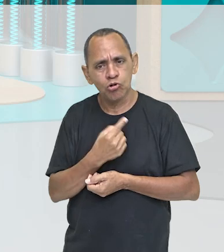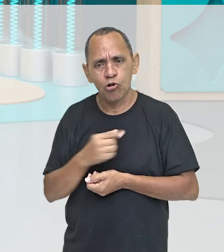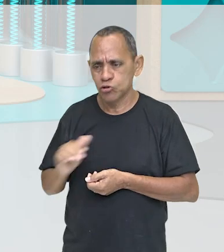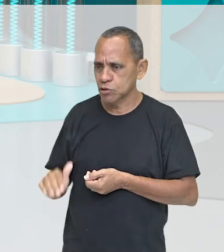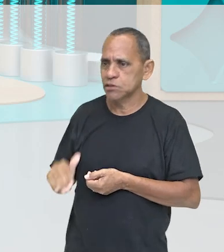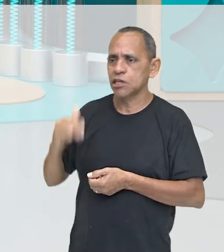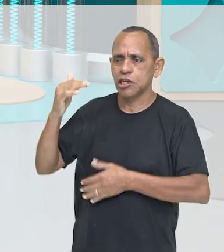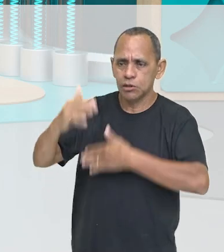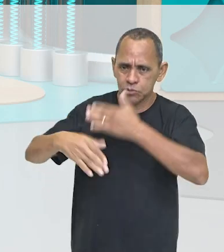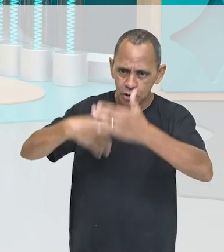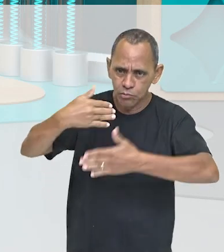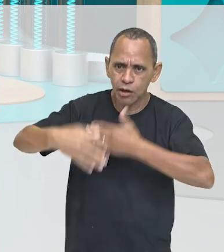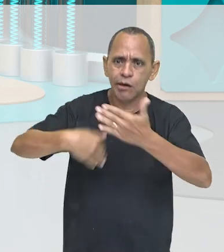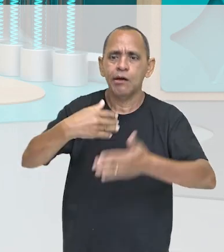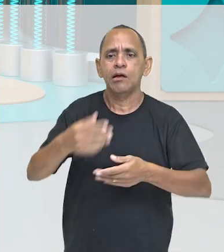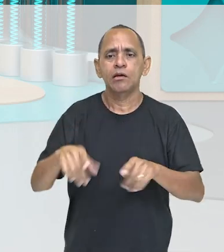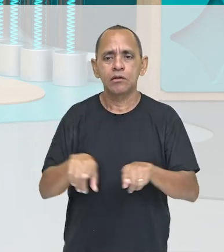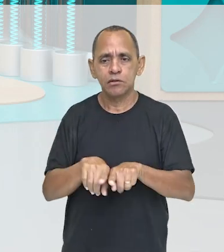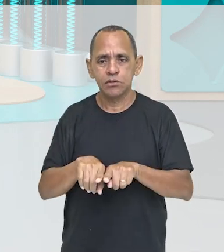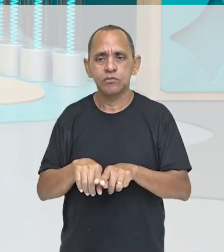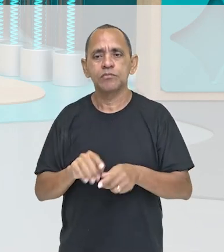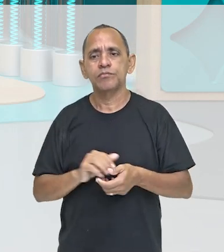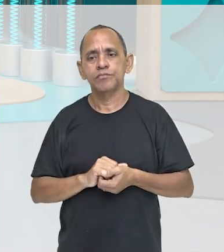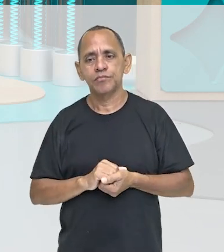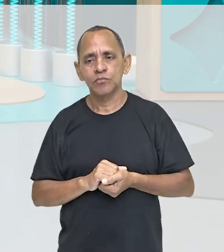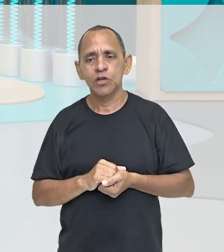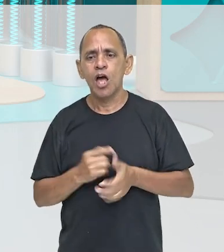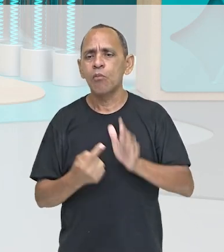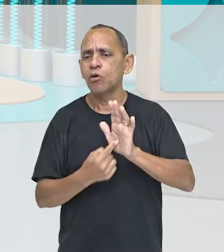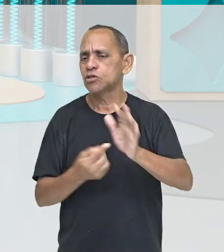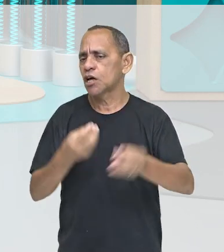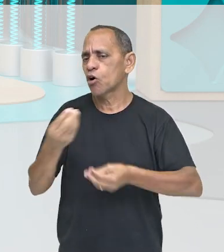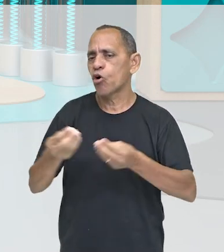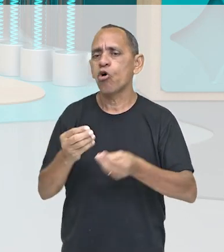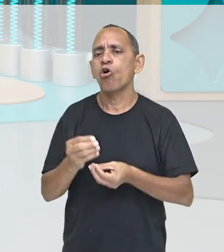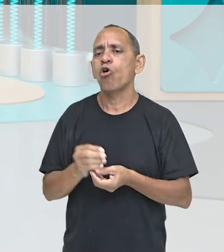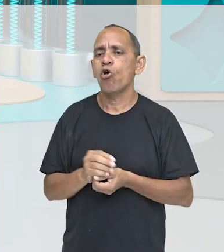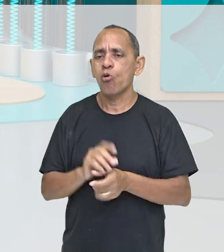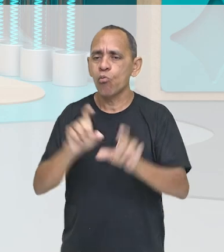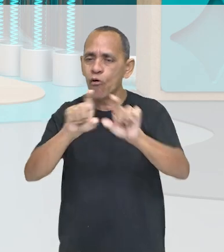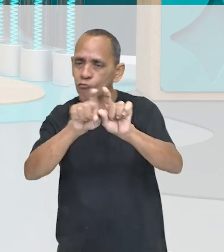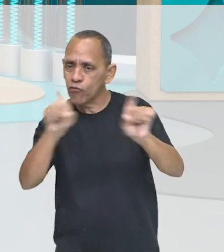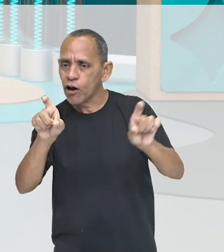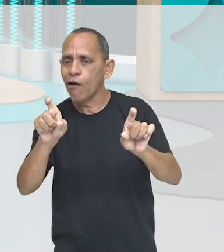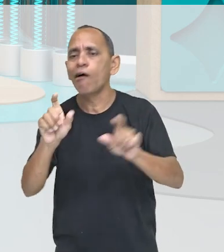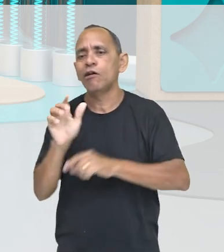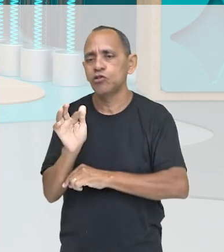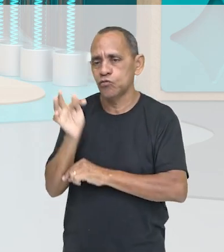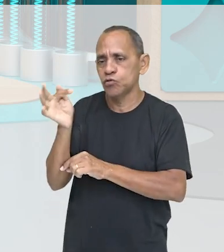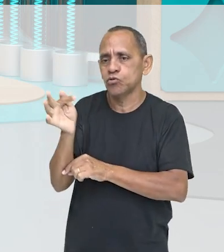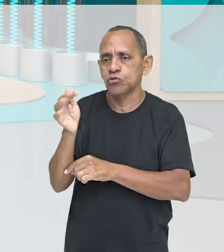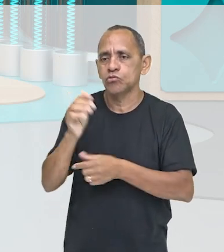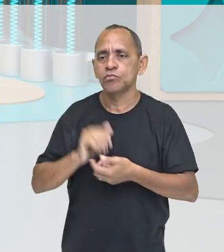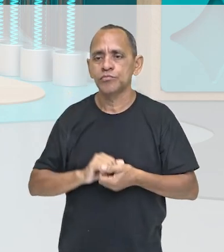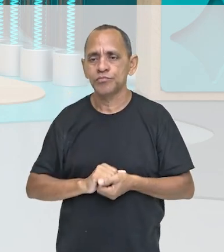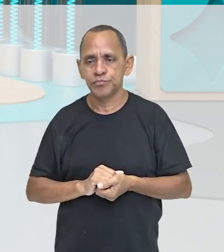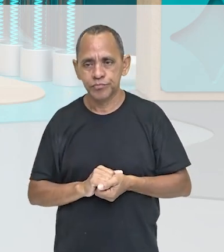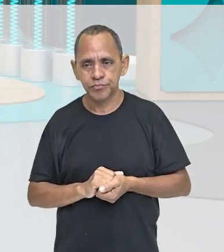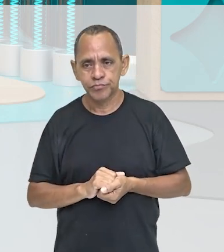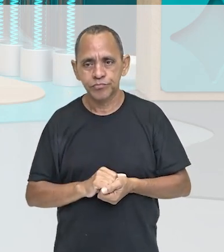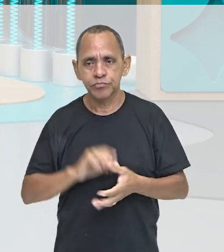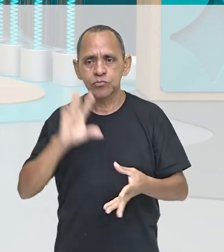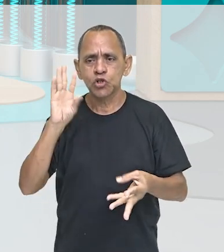né? Depende aí do sujeito, mas ele vai indicar que estará no futuro mediante o uso do will, ok? Então,